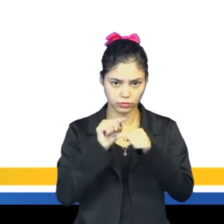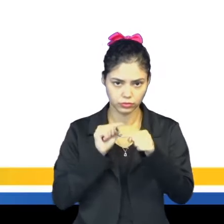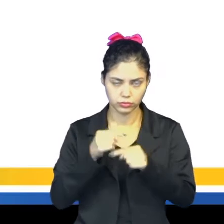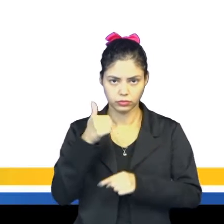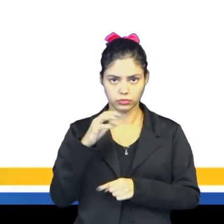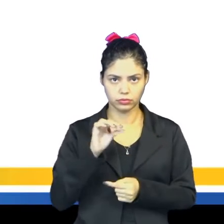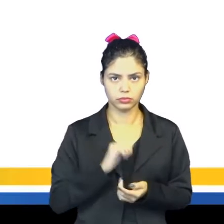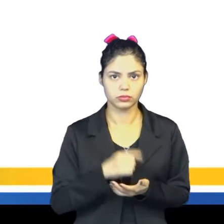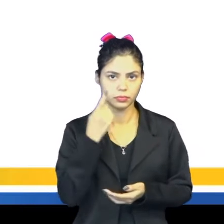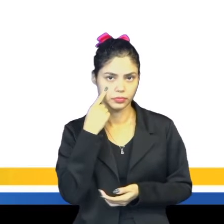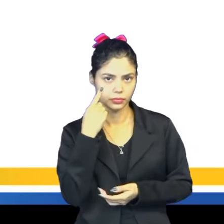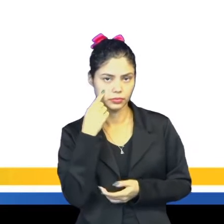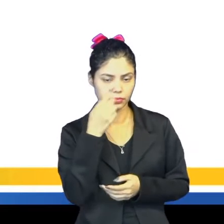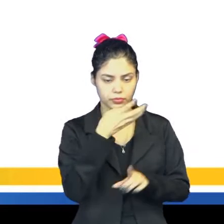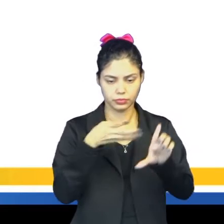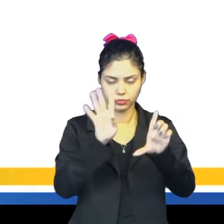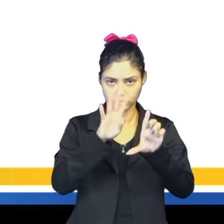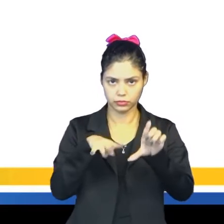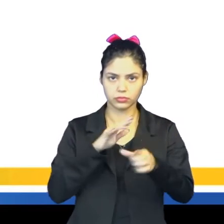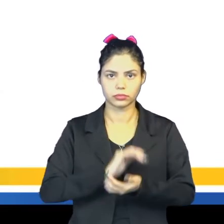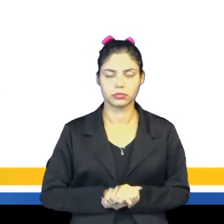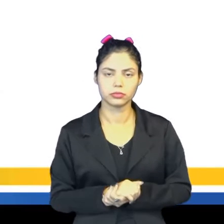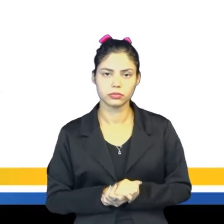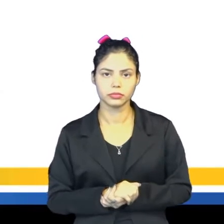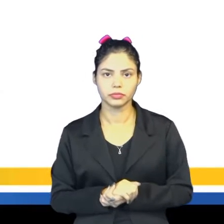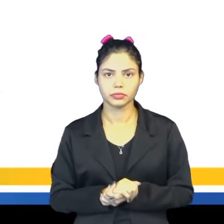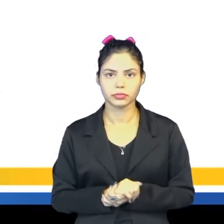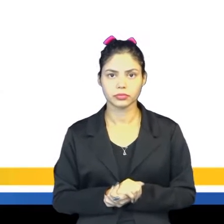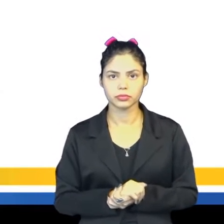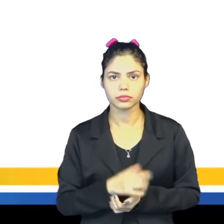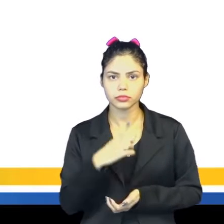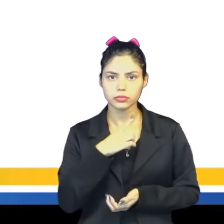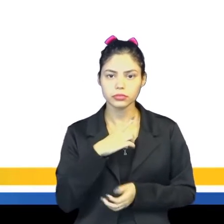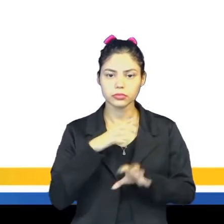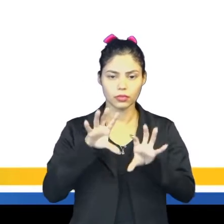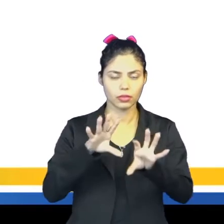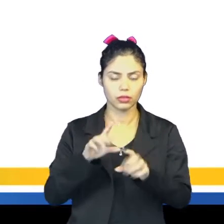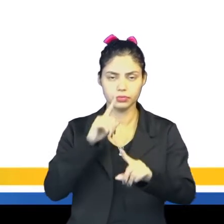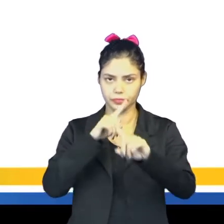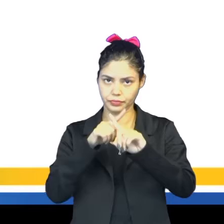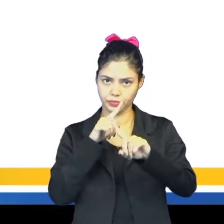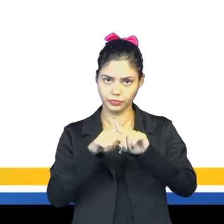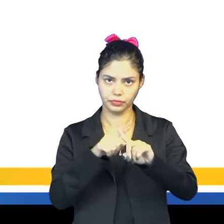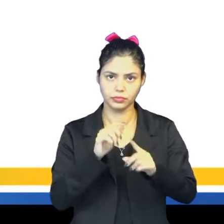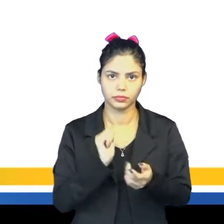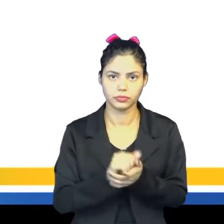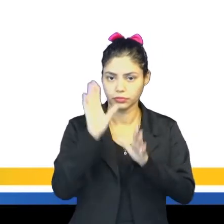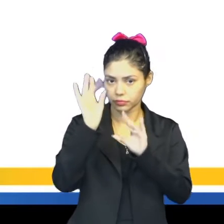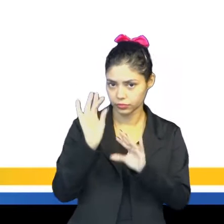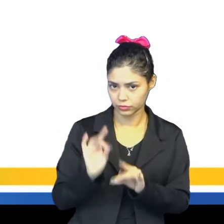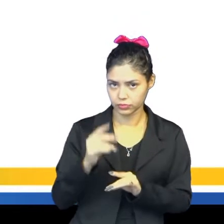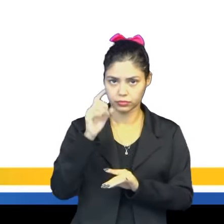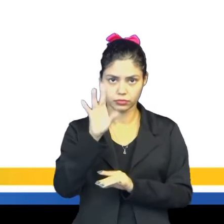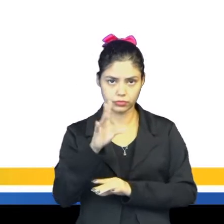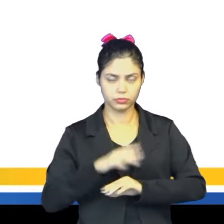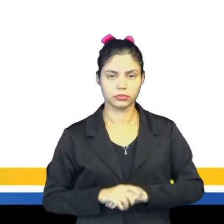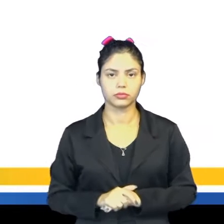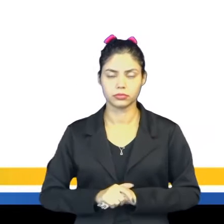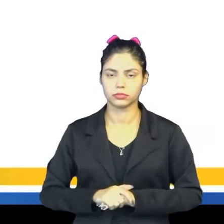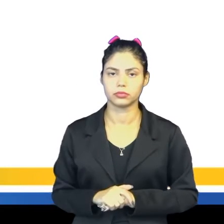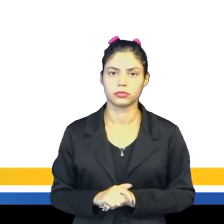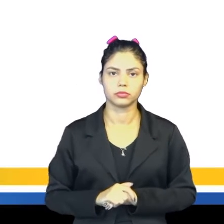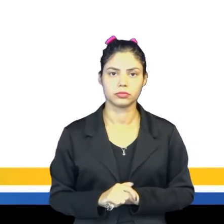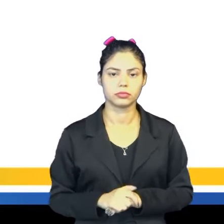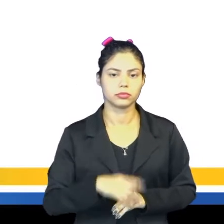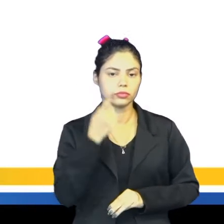por 10, olhem bem essa tabela, tá? Quando a gente tem aí a multiplicação de cada um deles,